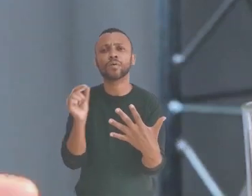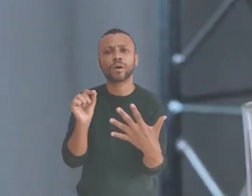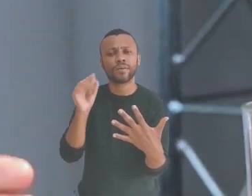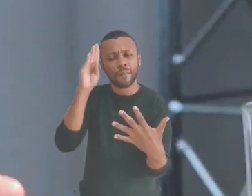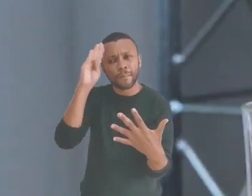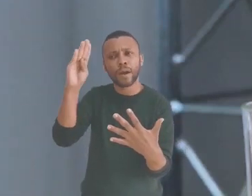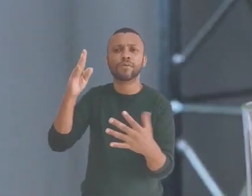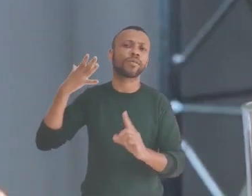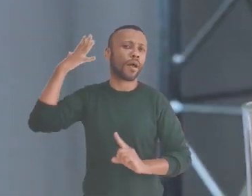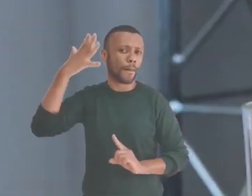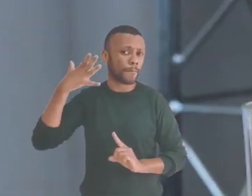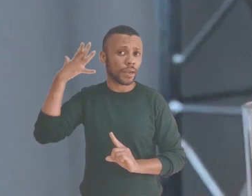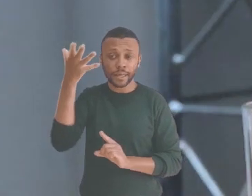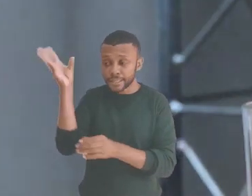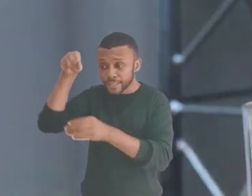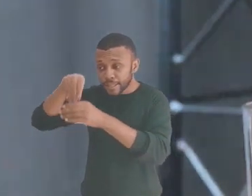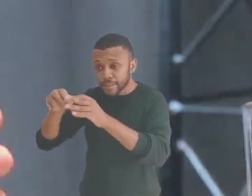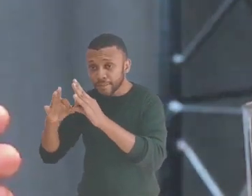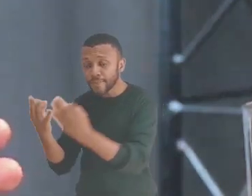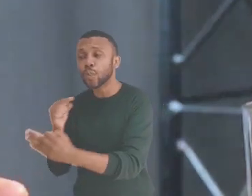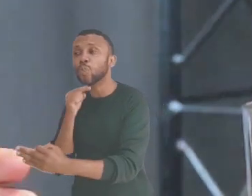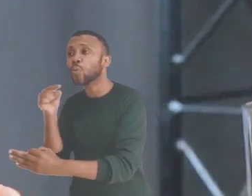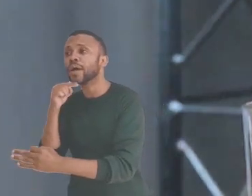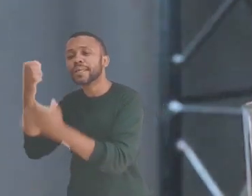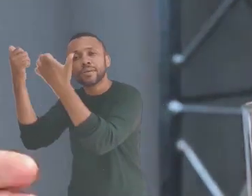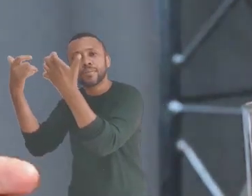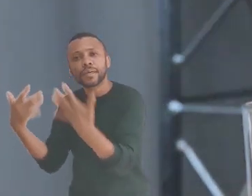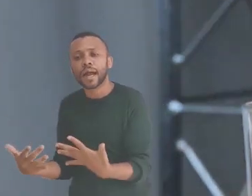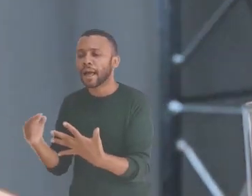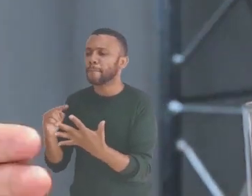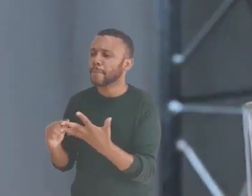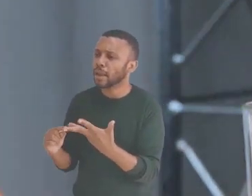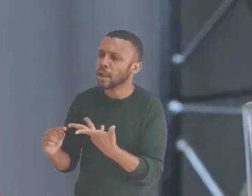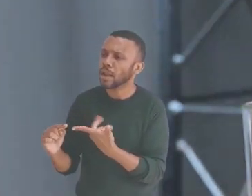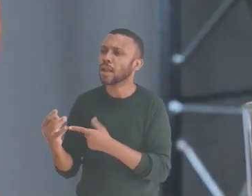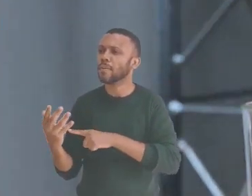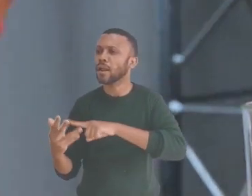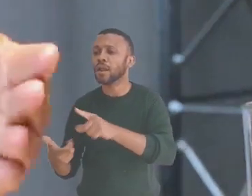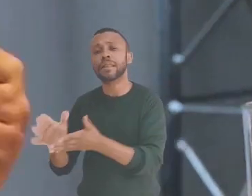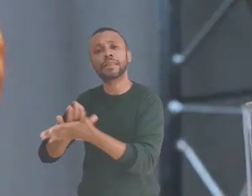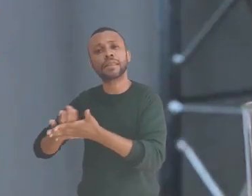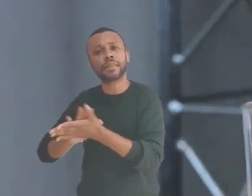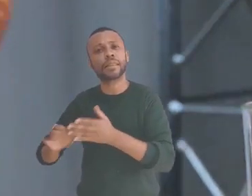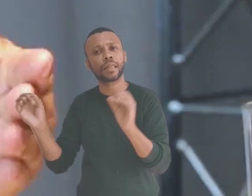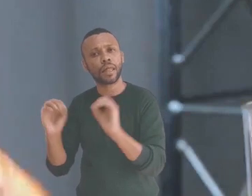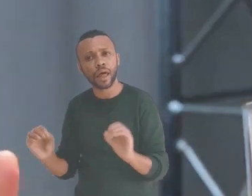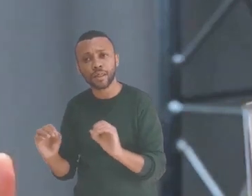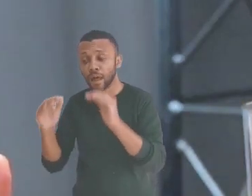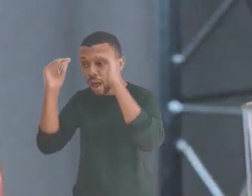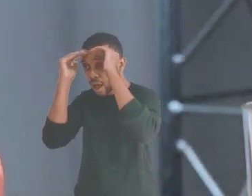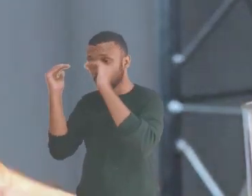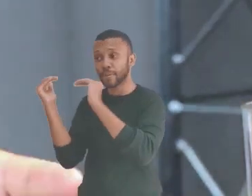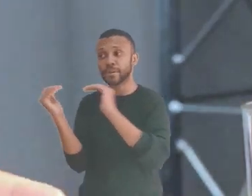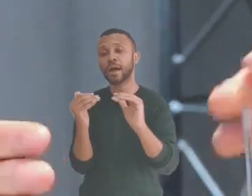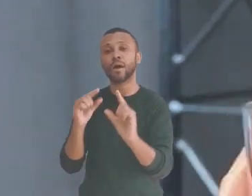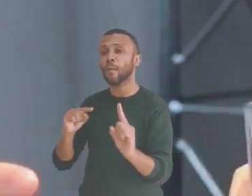Já que dentro de casa eles não conseguem ter a educação que tem que ter para poder respeitar o